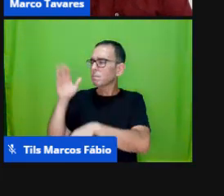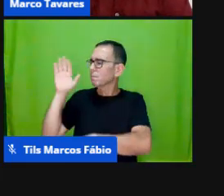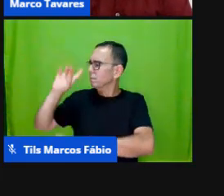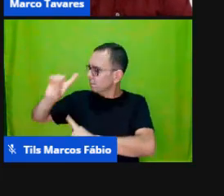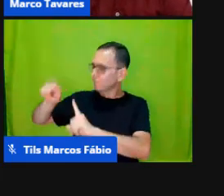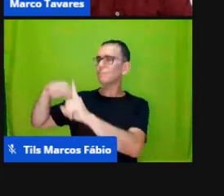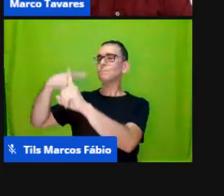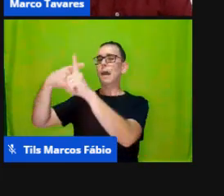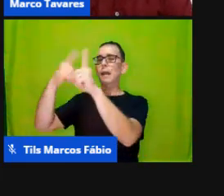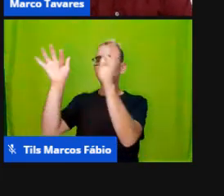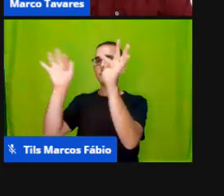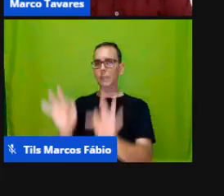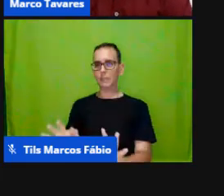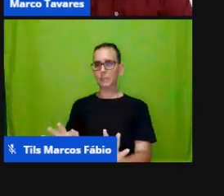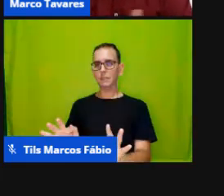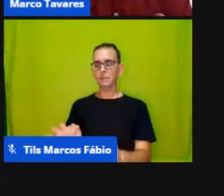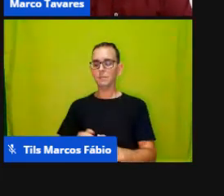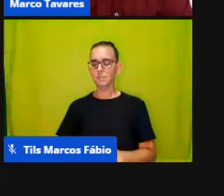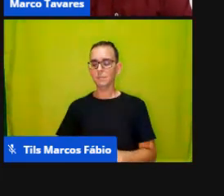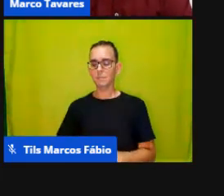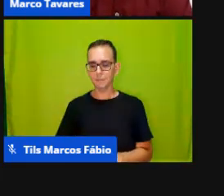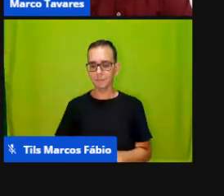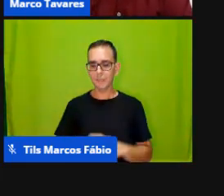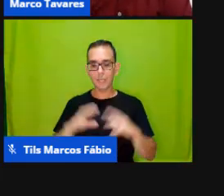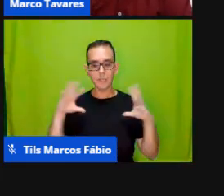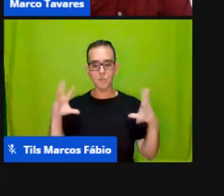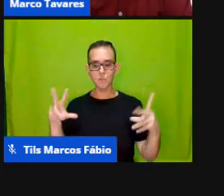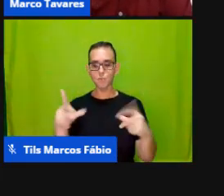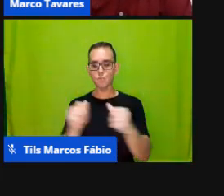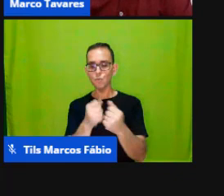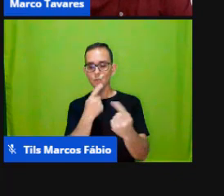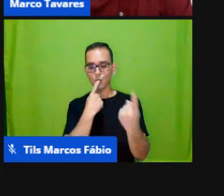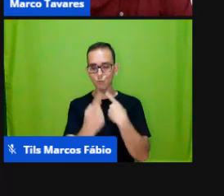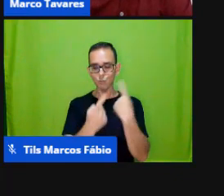feliz, né? Então, tudo isso é uma discussão